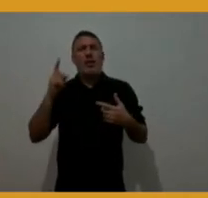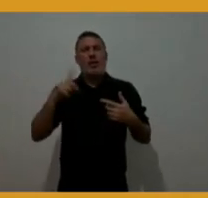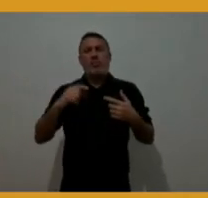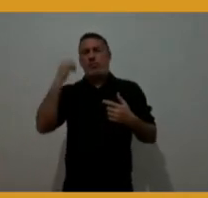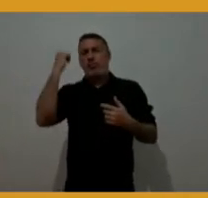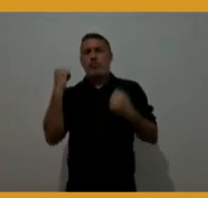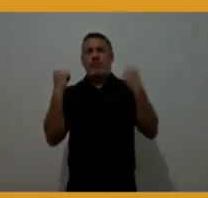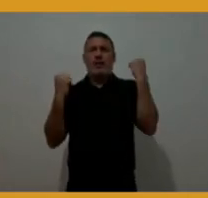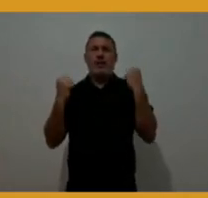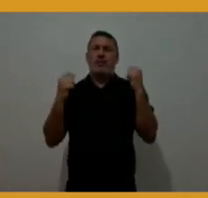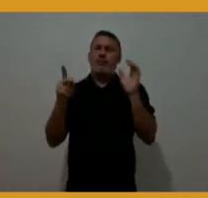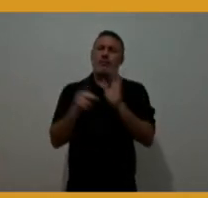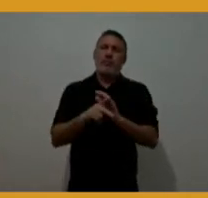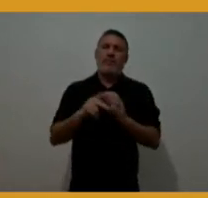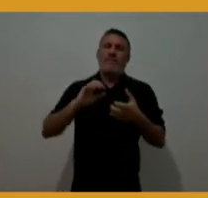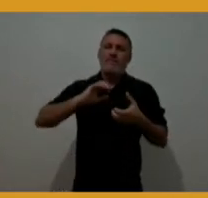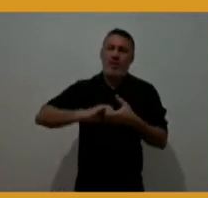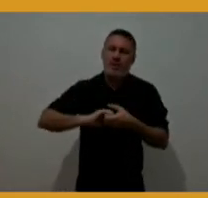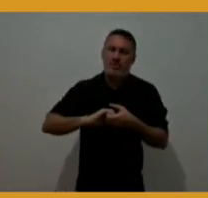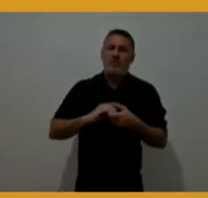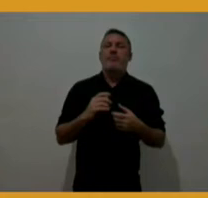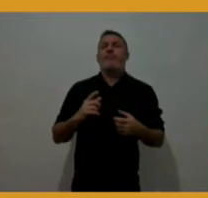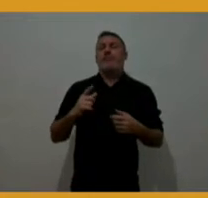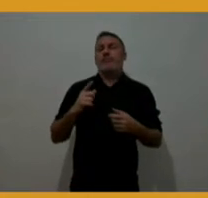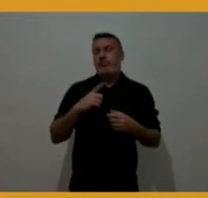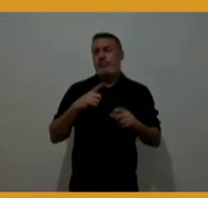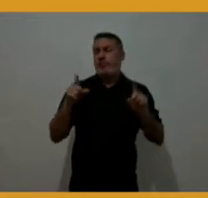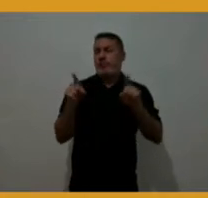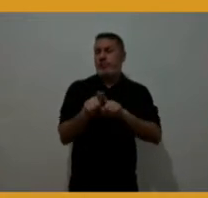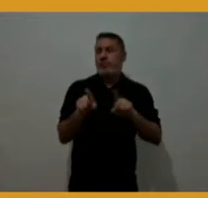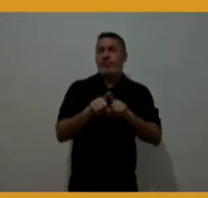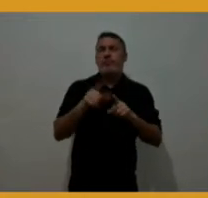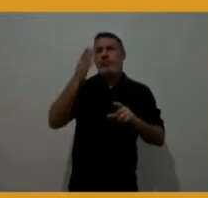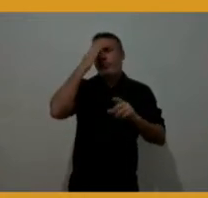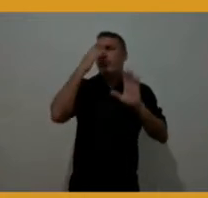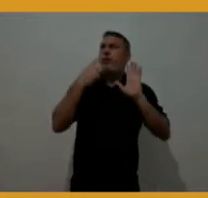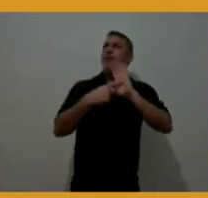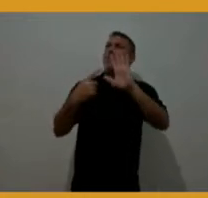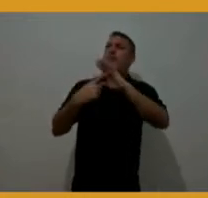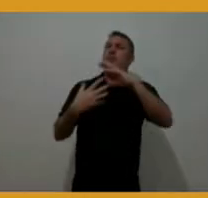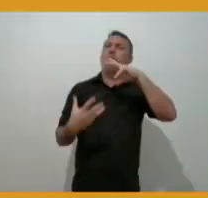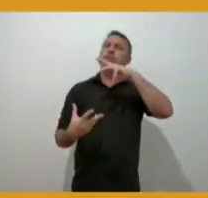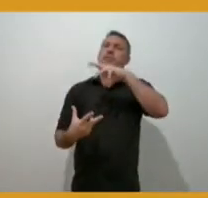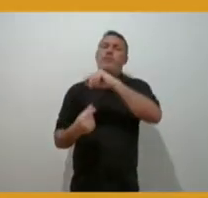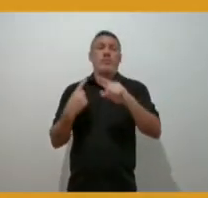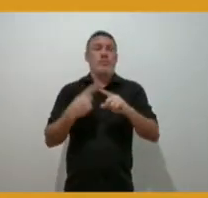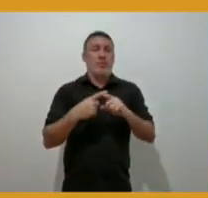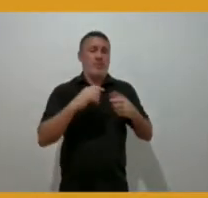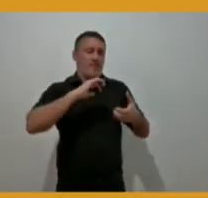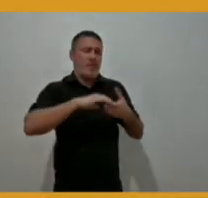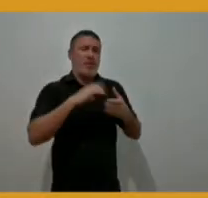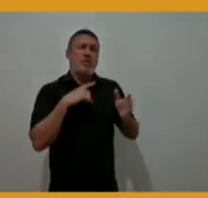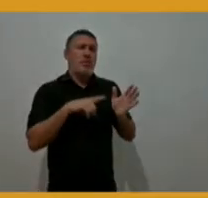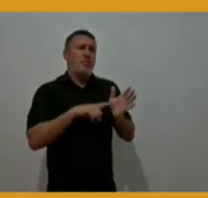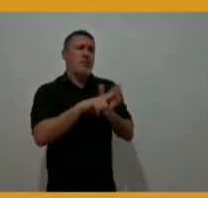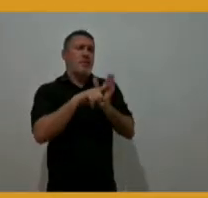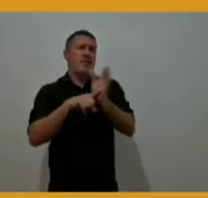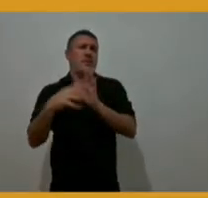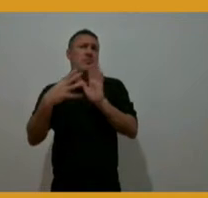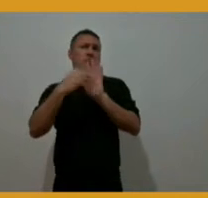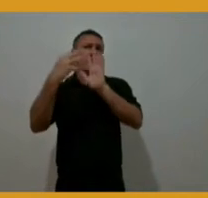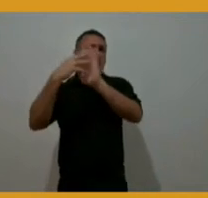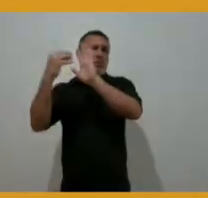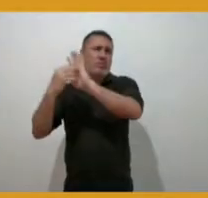instituição e da projeção internacional que as suas pesquisas adquiriram. E ainda se destaca